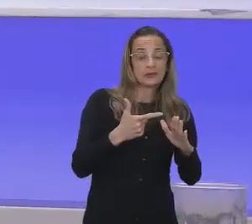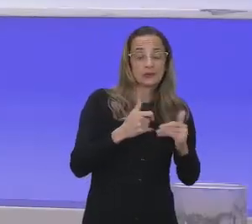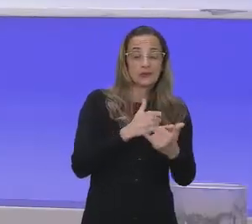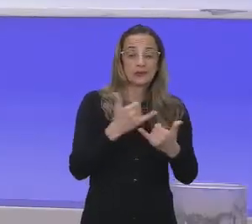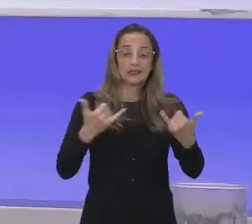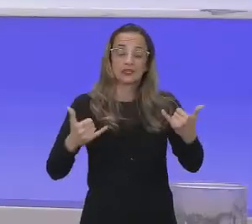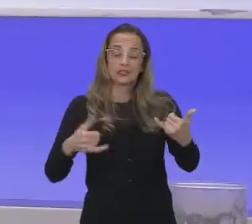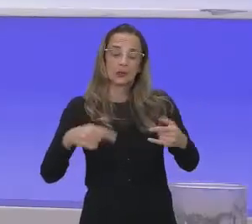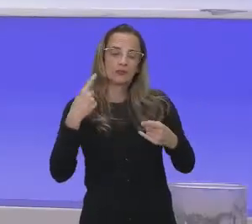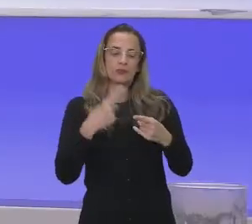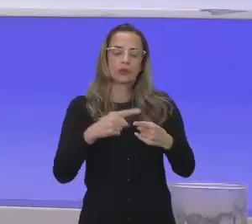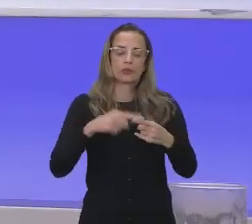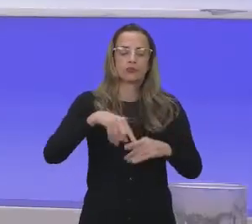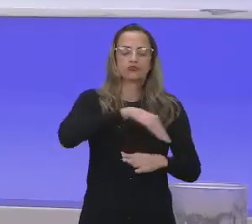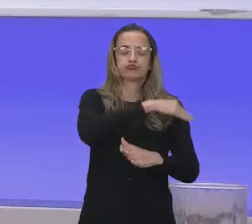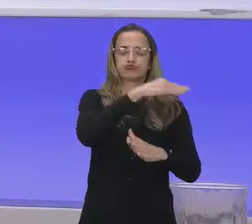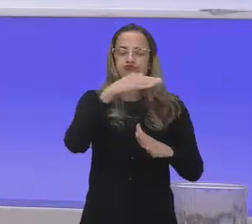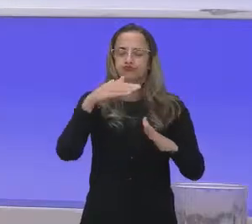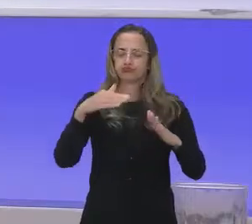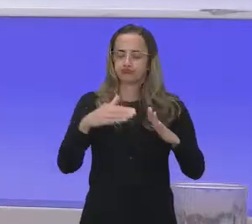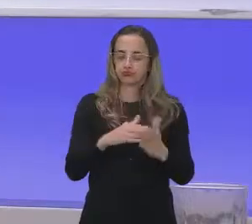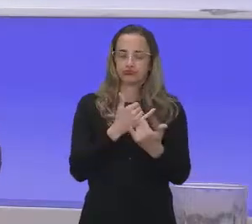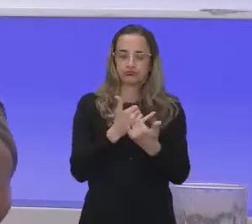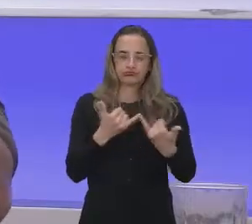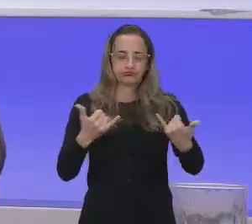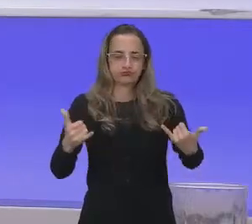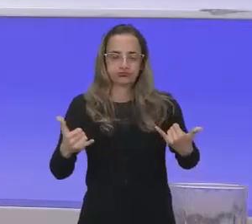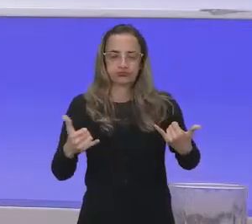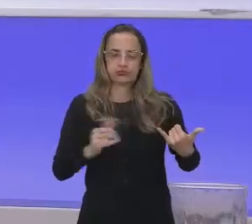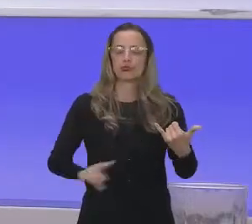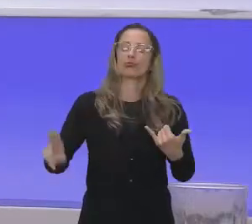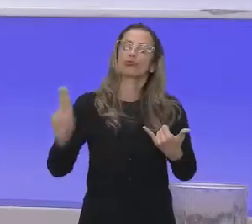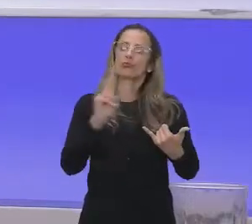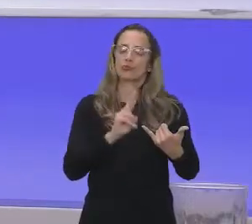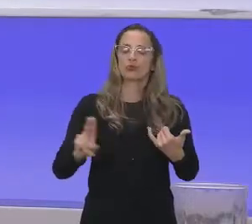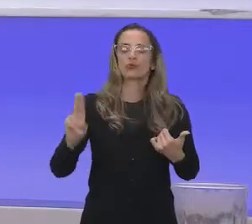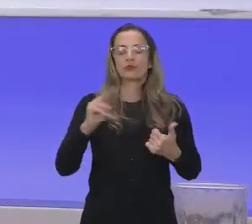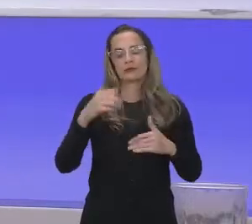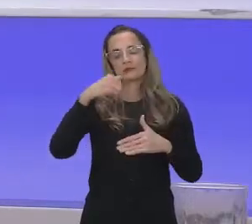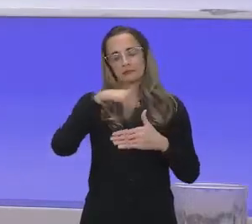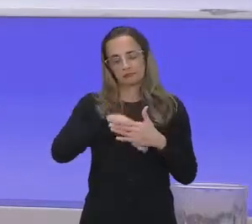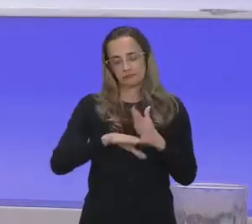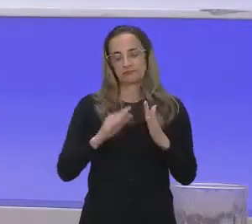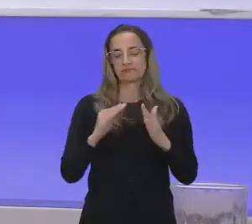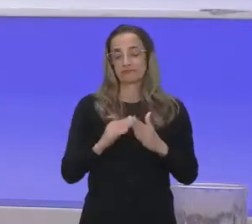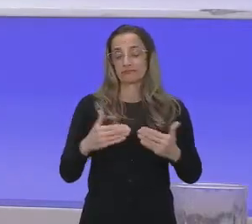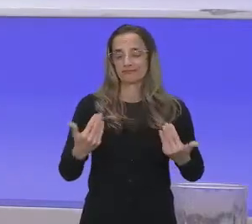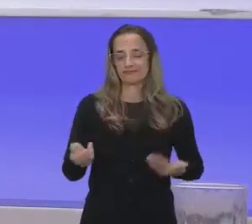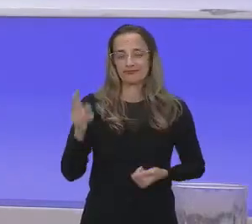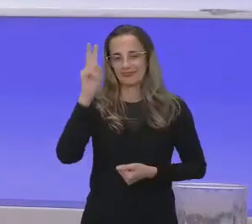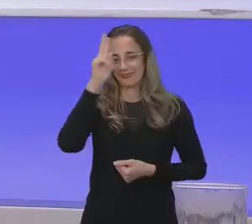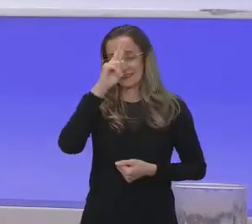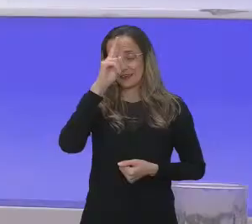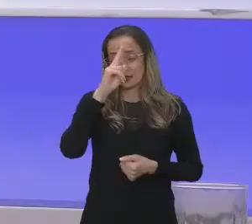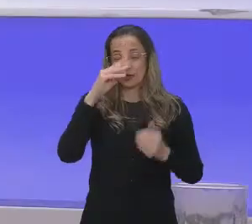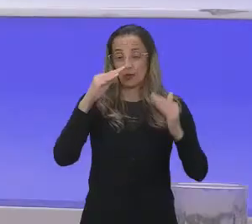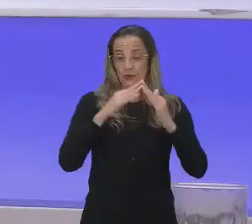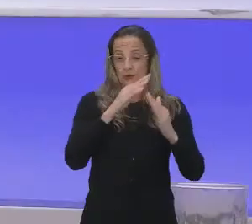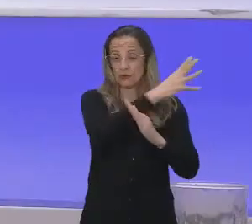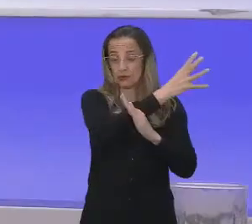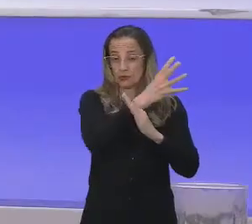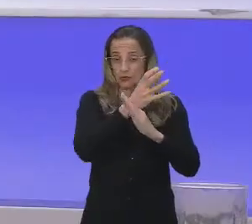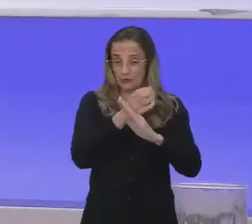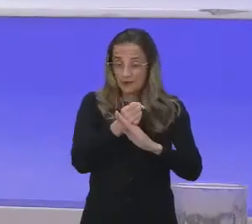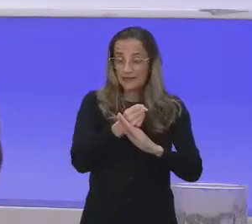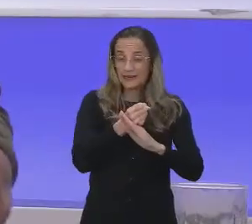gerando? Estou consumindo toda a energia que eu estou gerando, eu estou consumindo dentro de casa. E lembrando, né, energia solar só vai